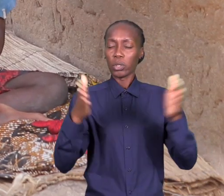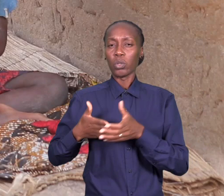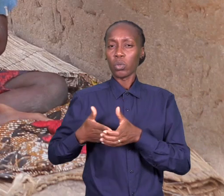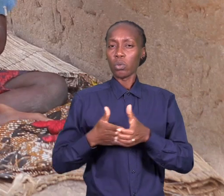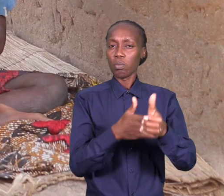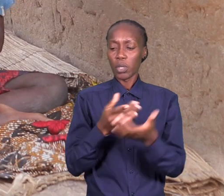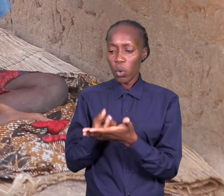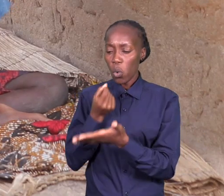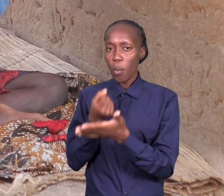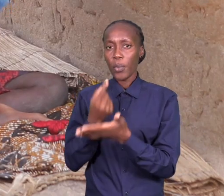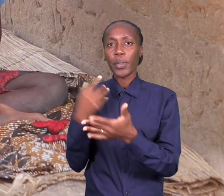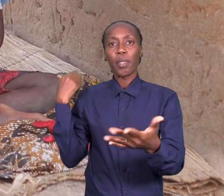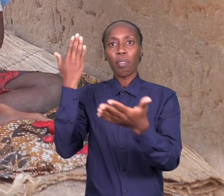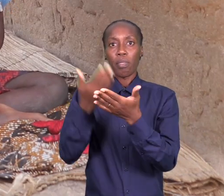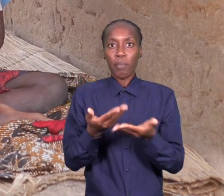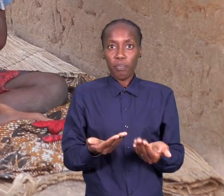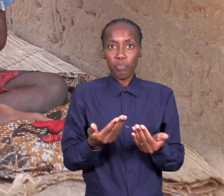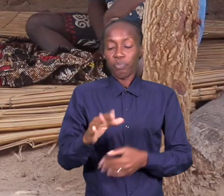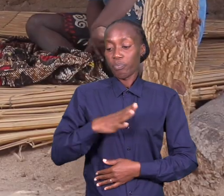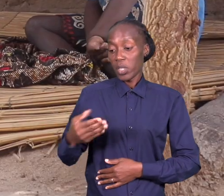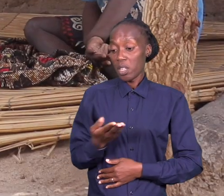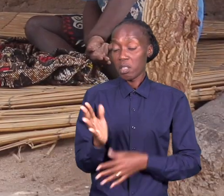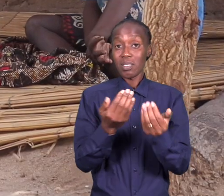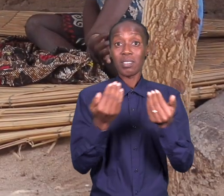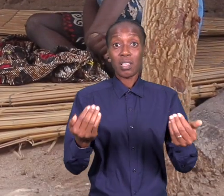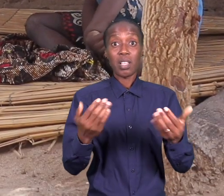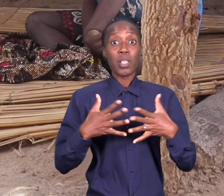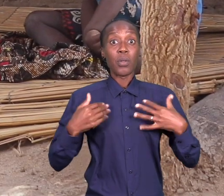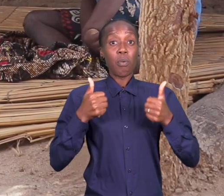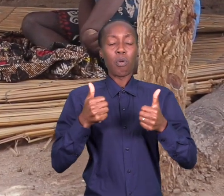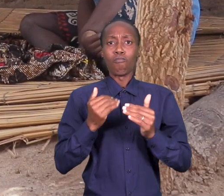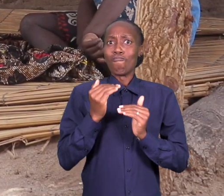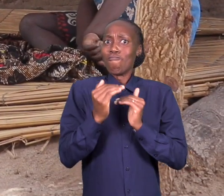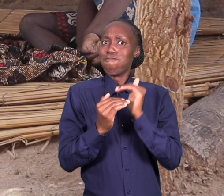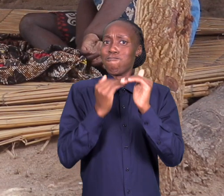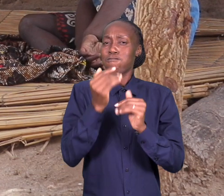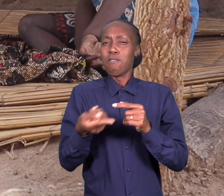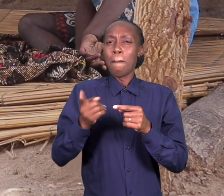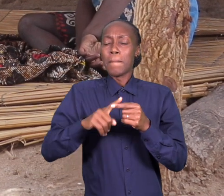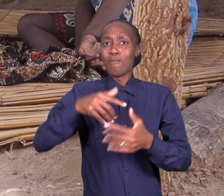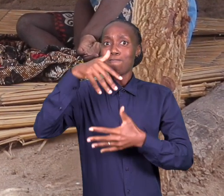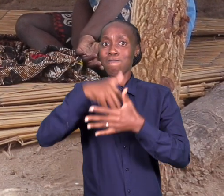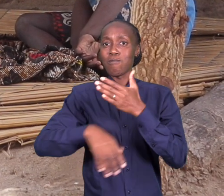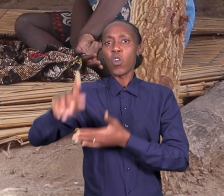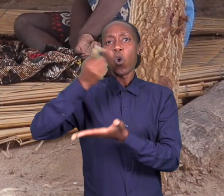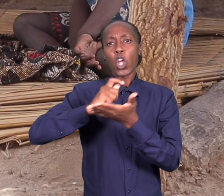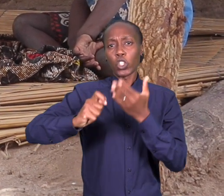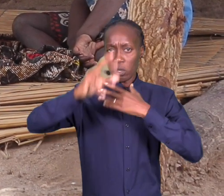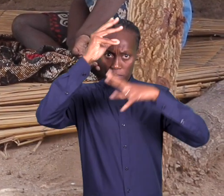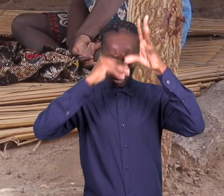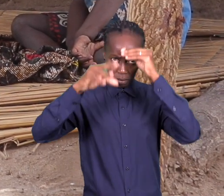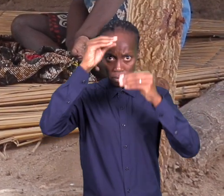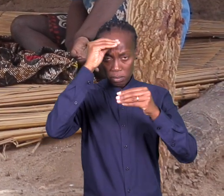dei seguimento na toma de comprimidos até agora. Crianças saudáveis crescem mais, ficam mais tempo na